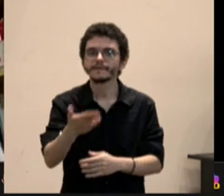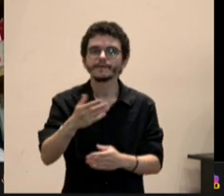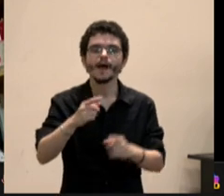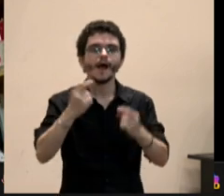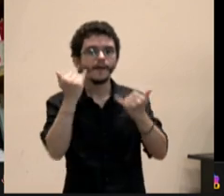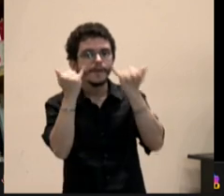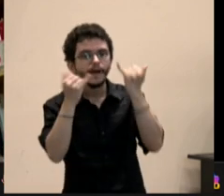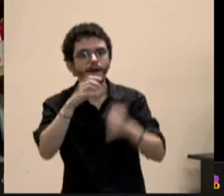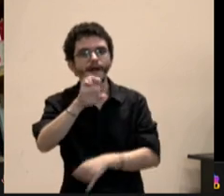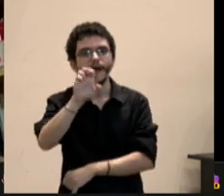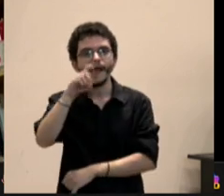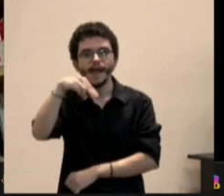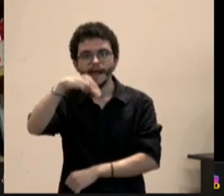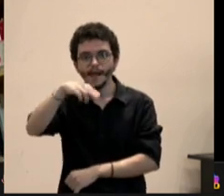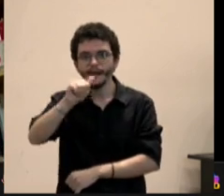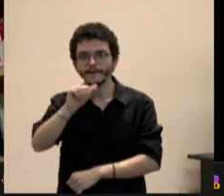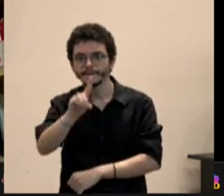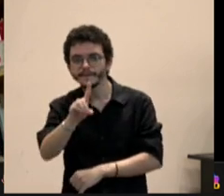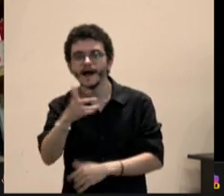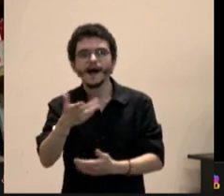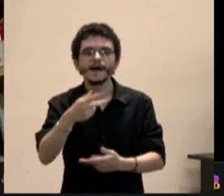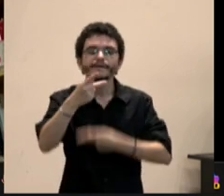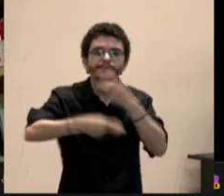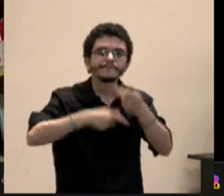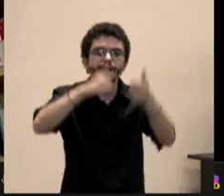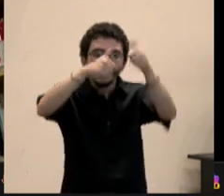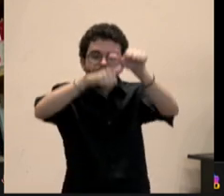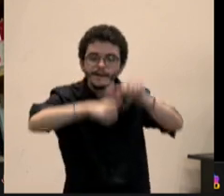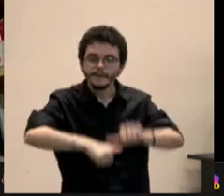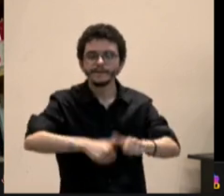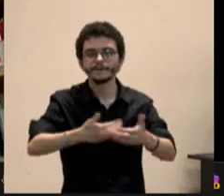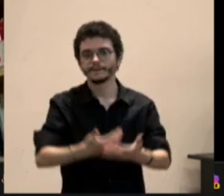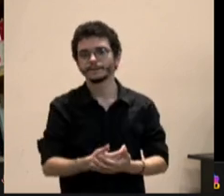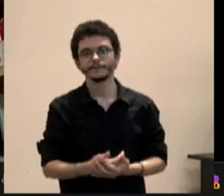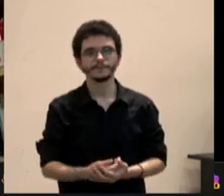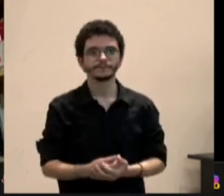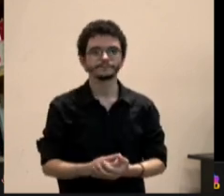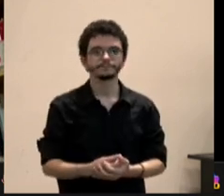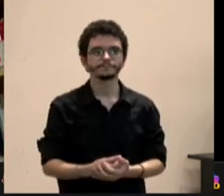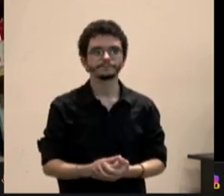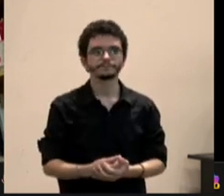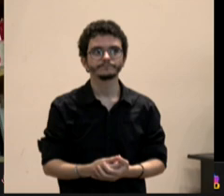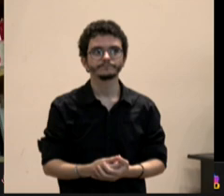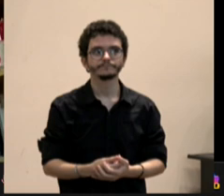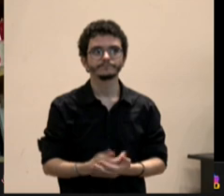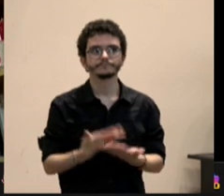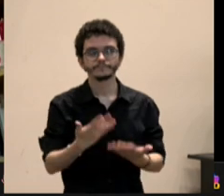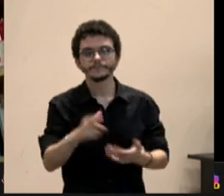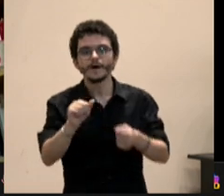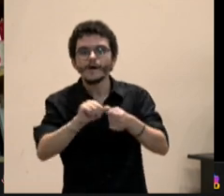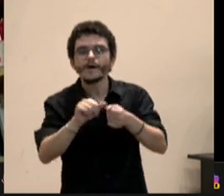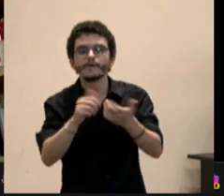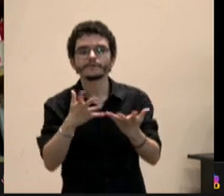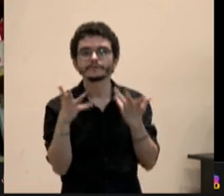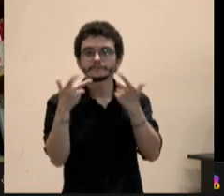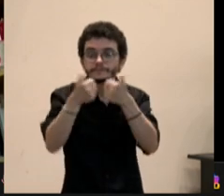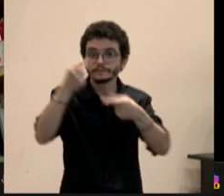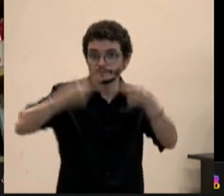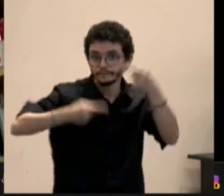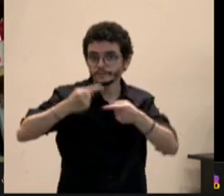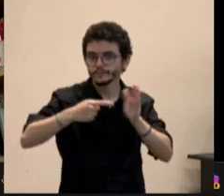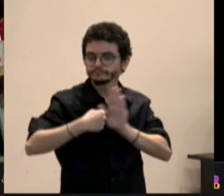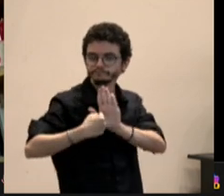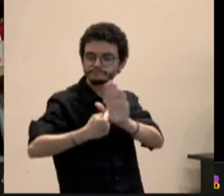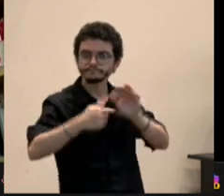ENAD, se fala muito na avaliação, e a Lueli fez, né, uma brilhante discussão mostrando que a